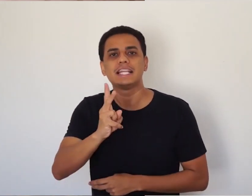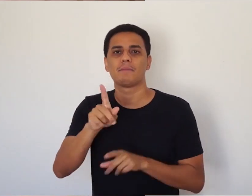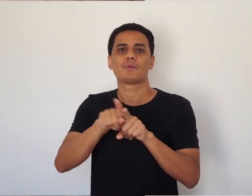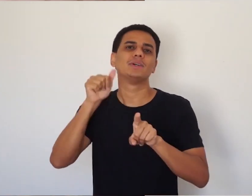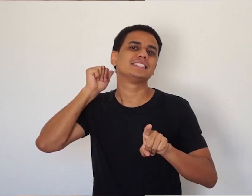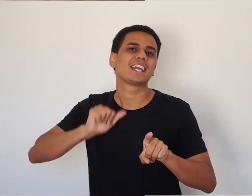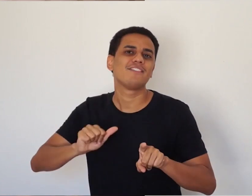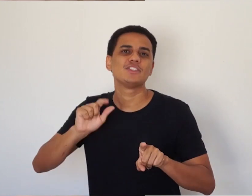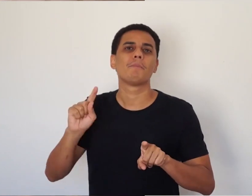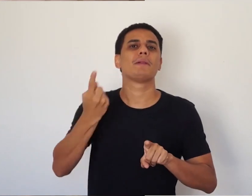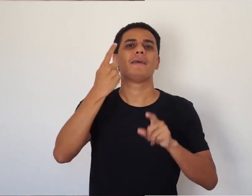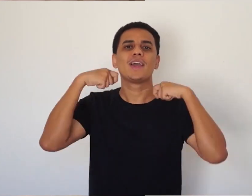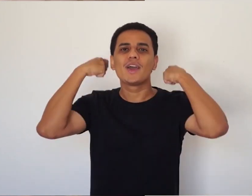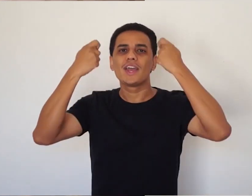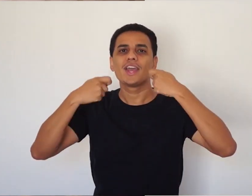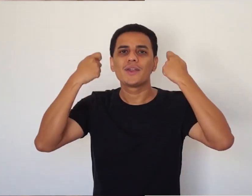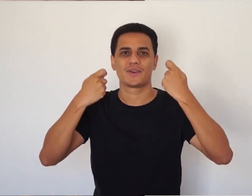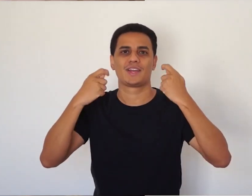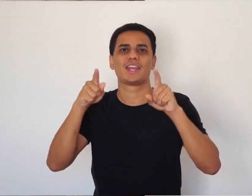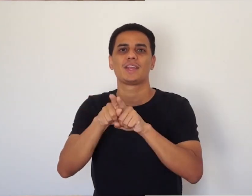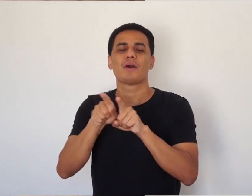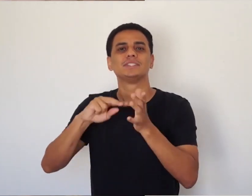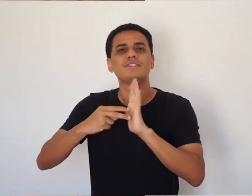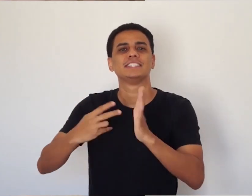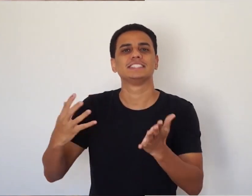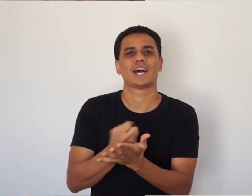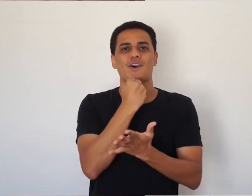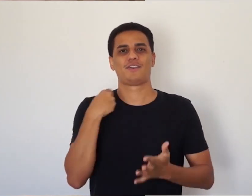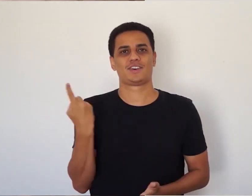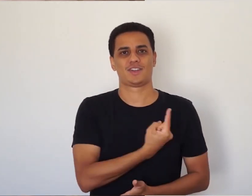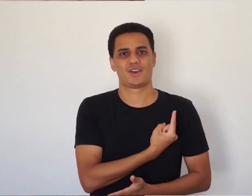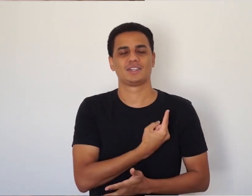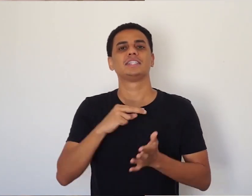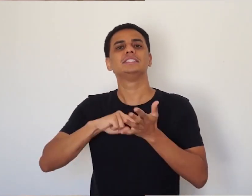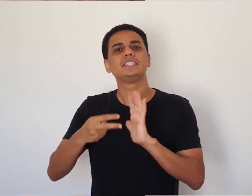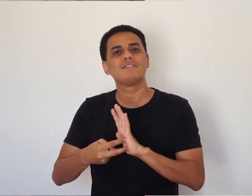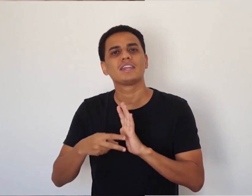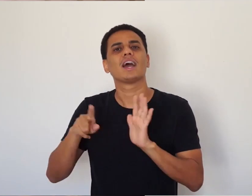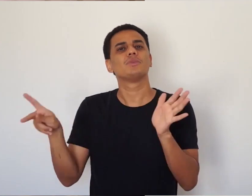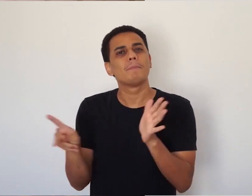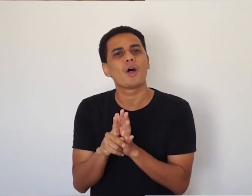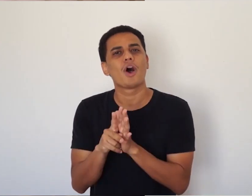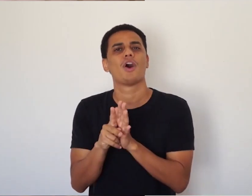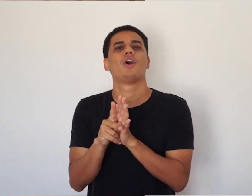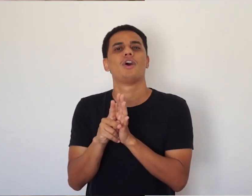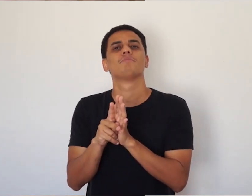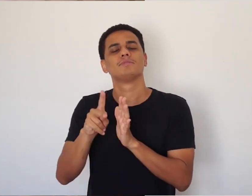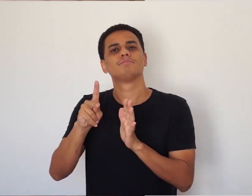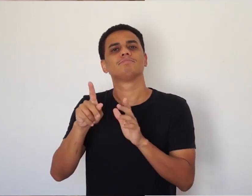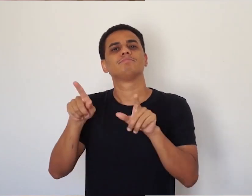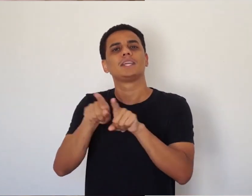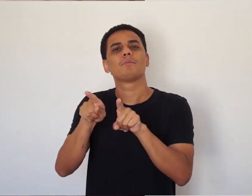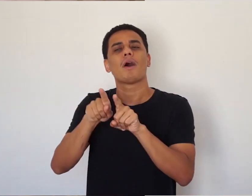primeiros machos de todo o ventre e resgatamos os nossos primogênitos. Isso será como um sinal em